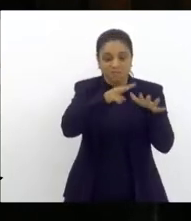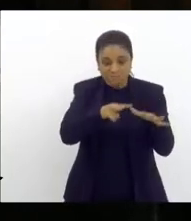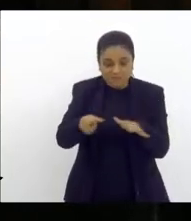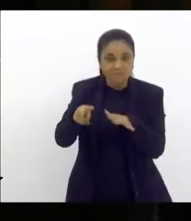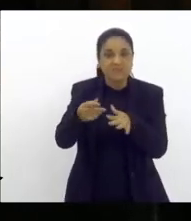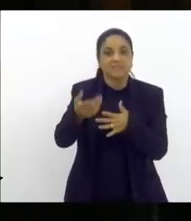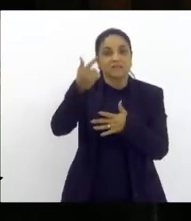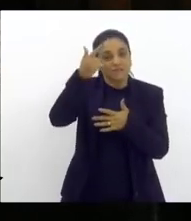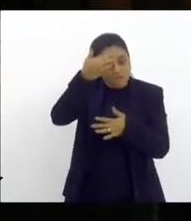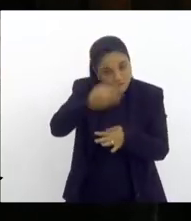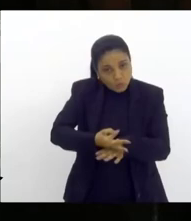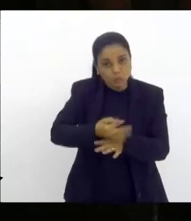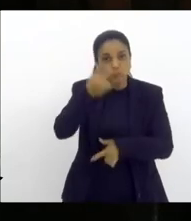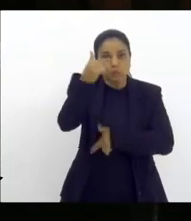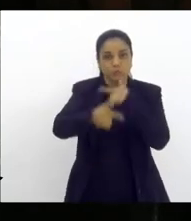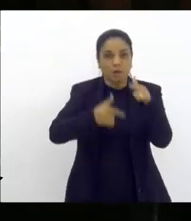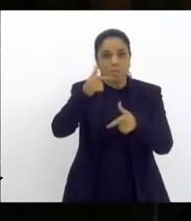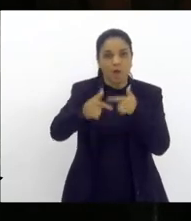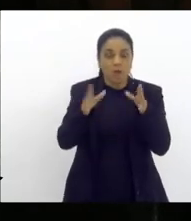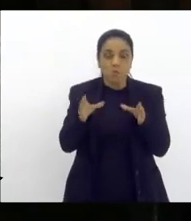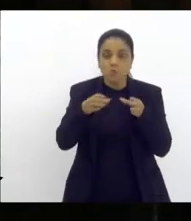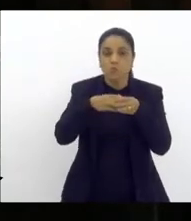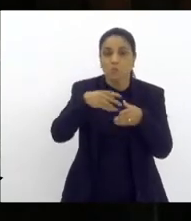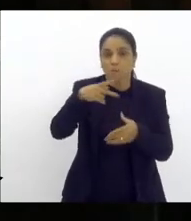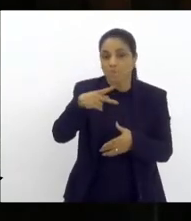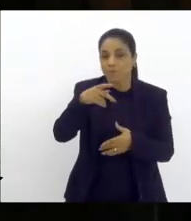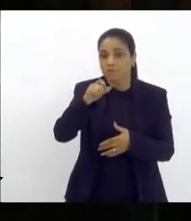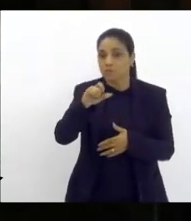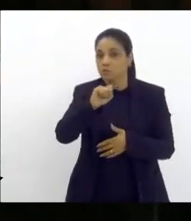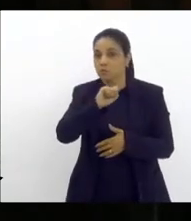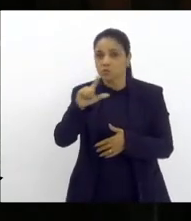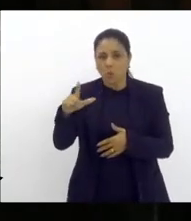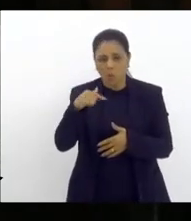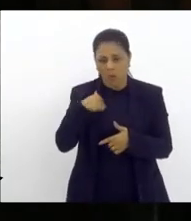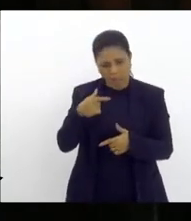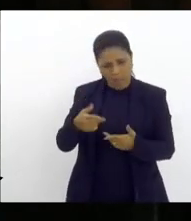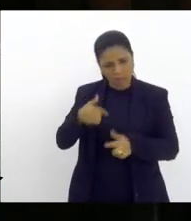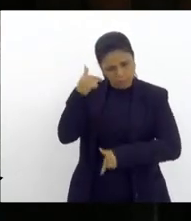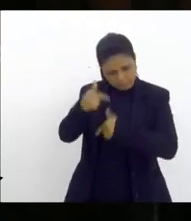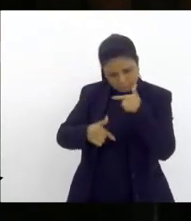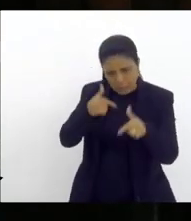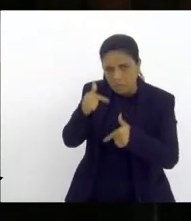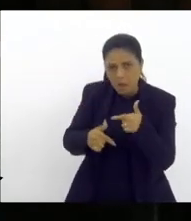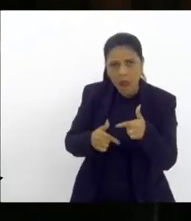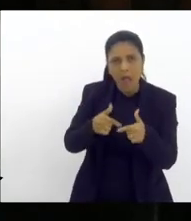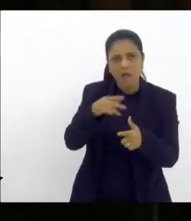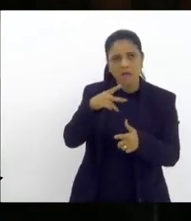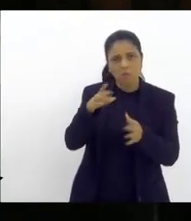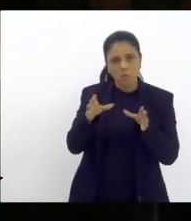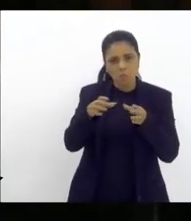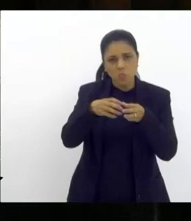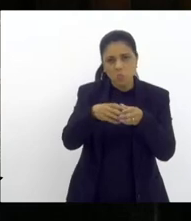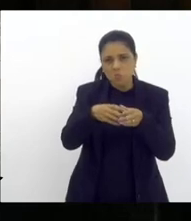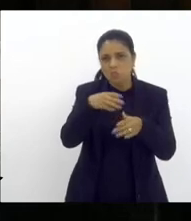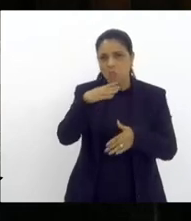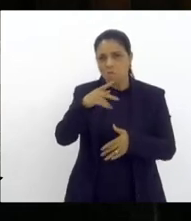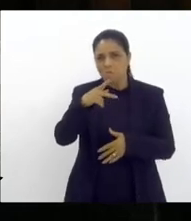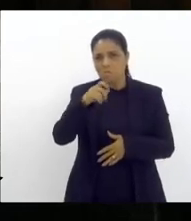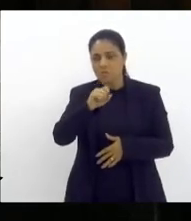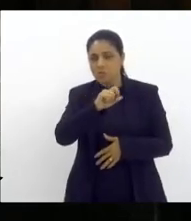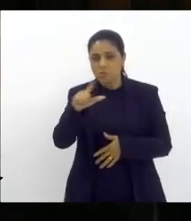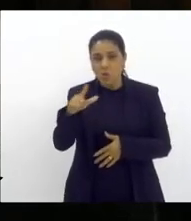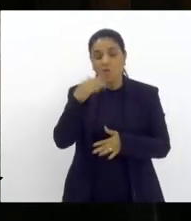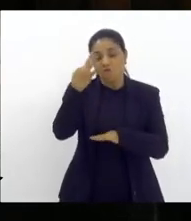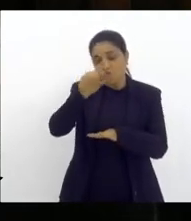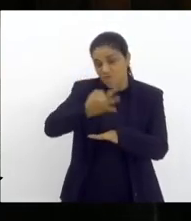semana passada eu escutei a deputado aqui meu antecedeu dizendo que o pessoal trabalha Engraçado que eu não vi nenhum deputado do pessoal aqui gazetaram